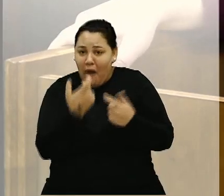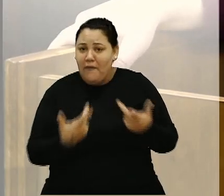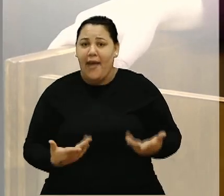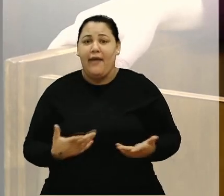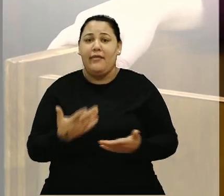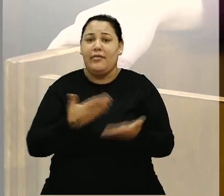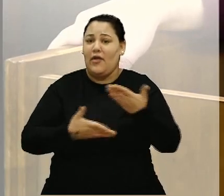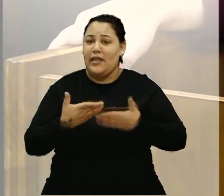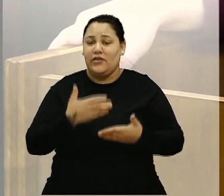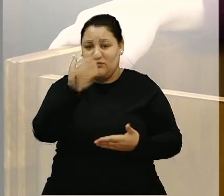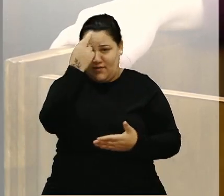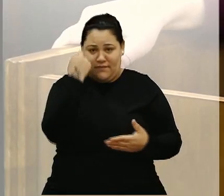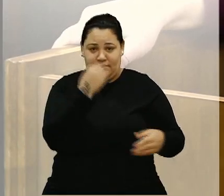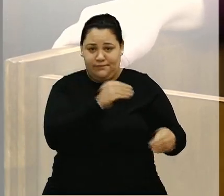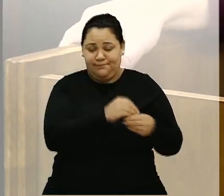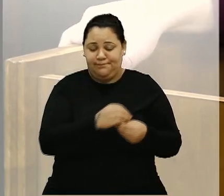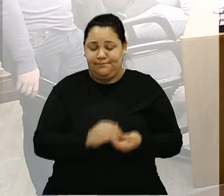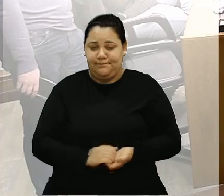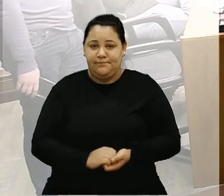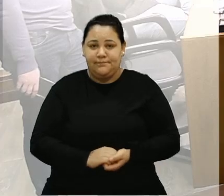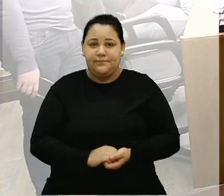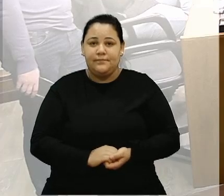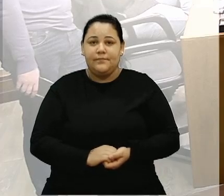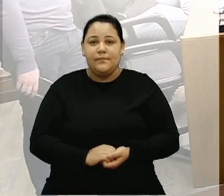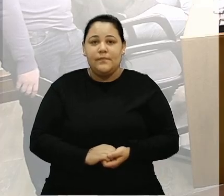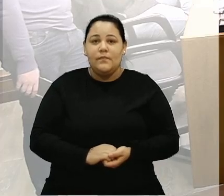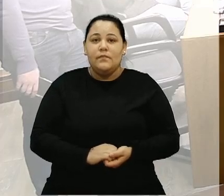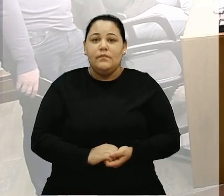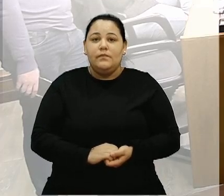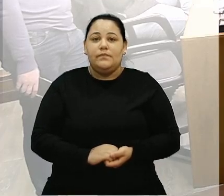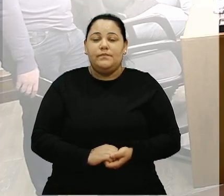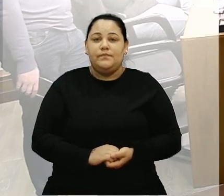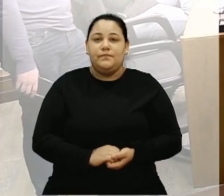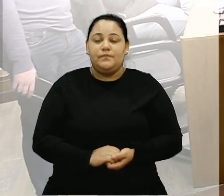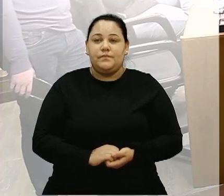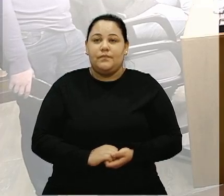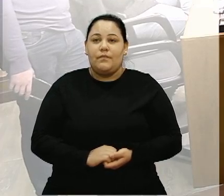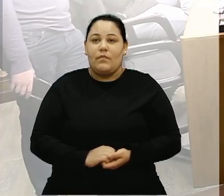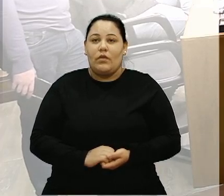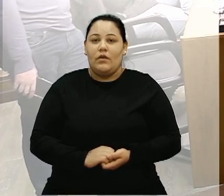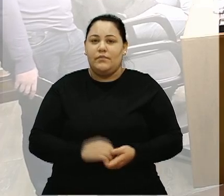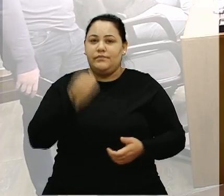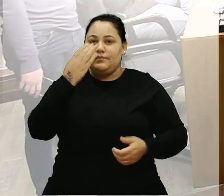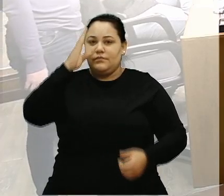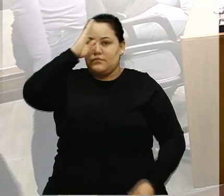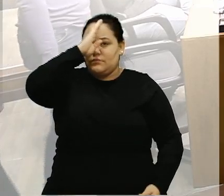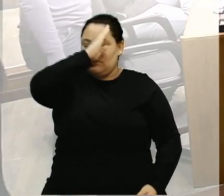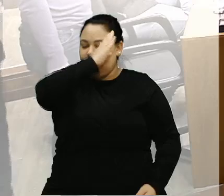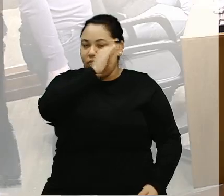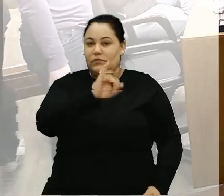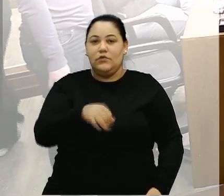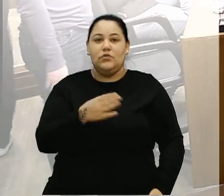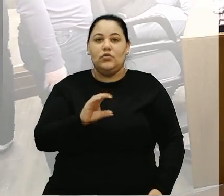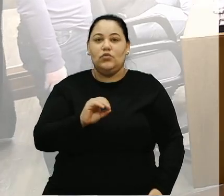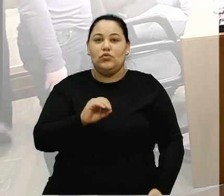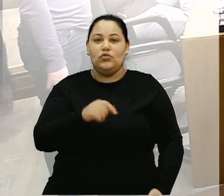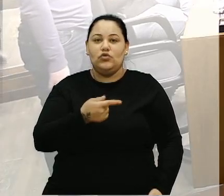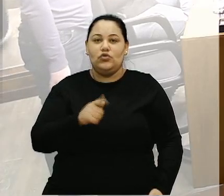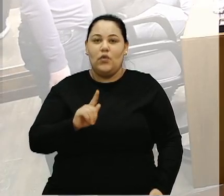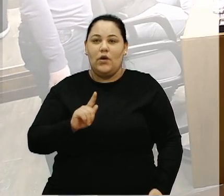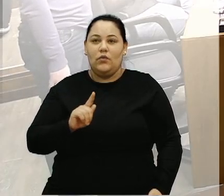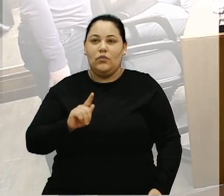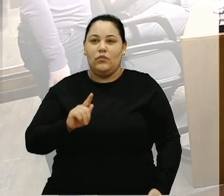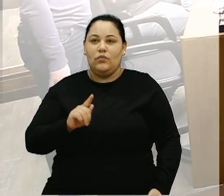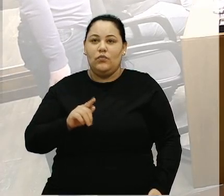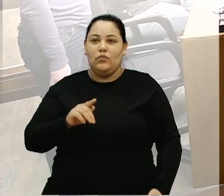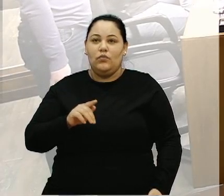vereador Rafael, sua parte. Bom, vereador Bressan, o João Ex, ele é um guri legal, ele é trabalhador, isso a gente tem